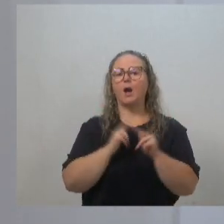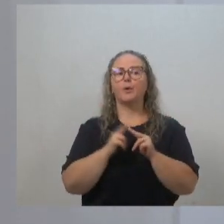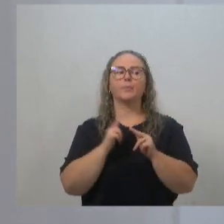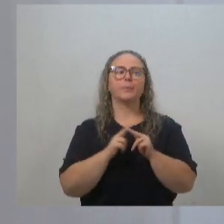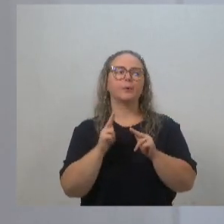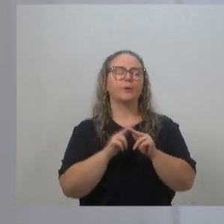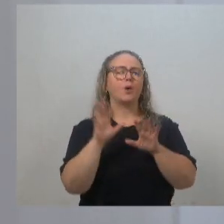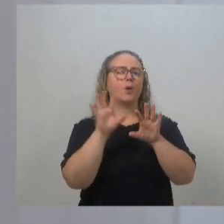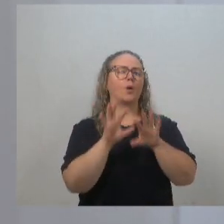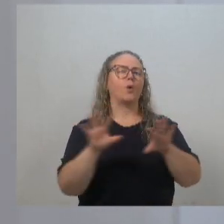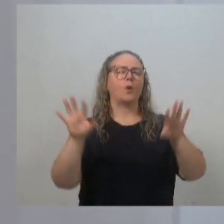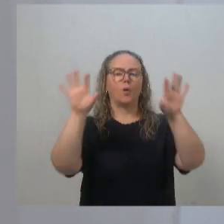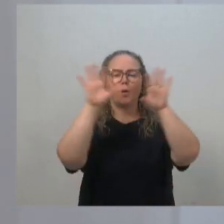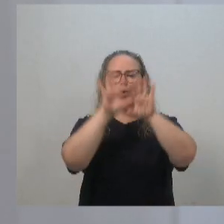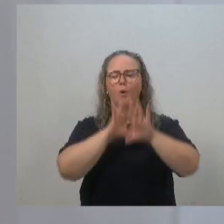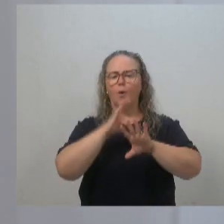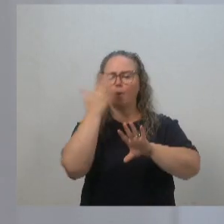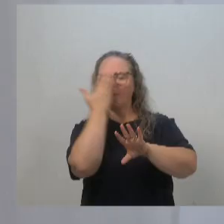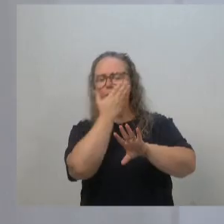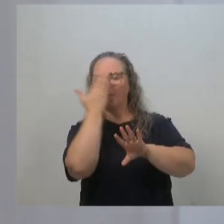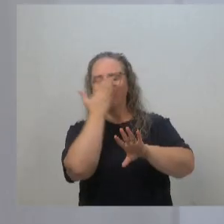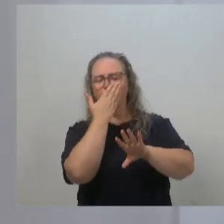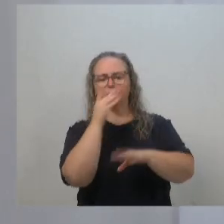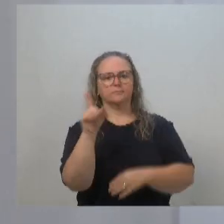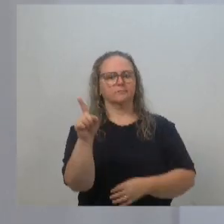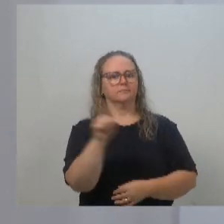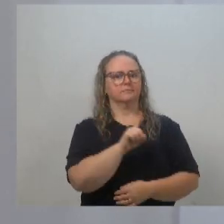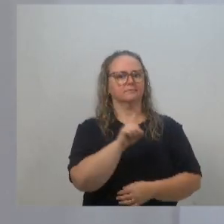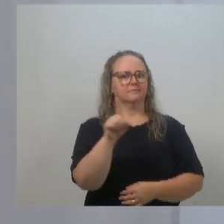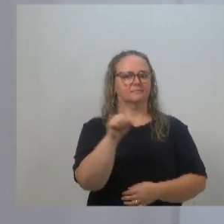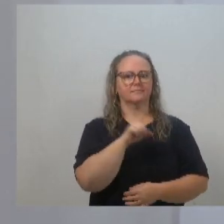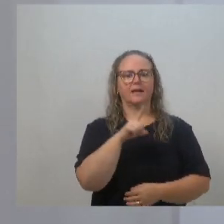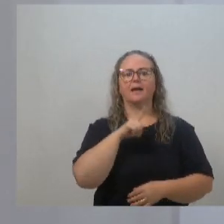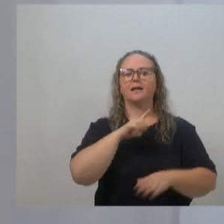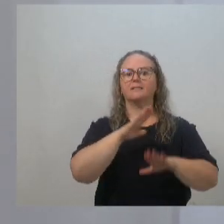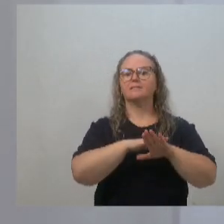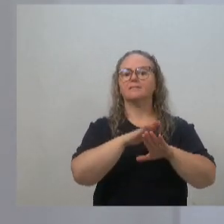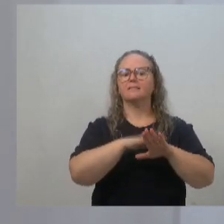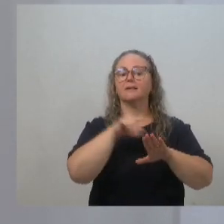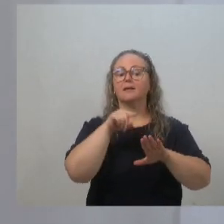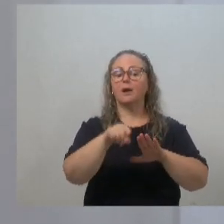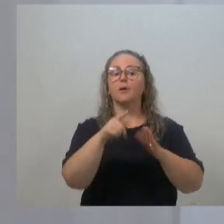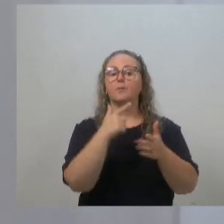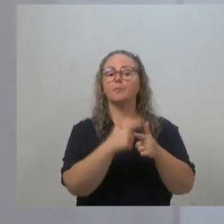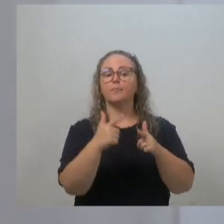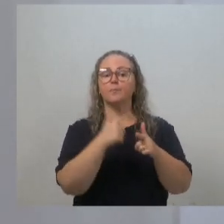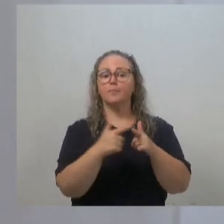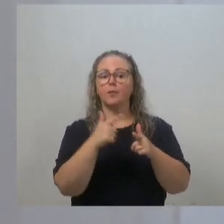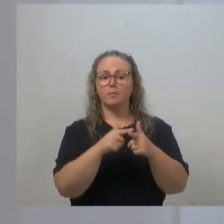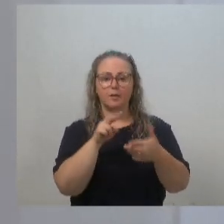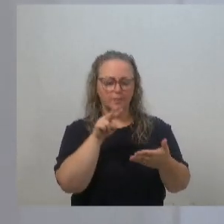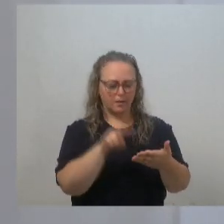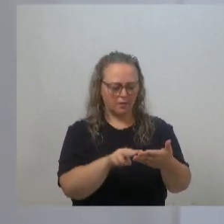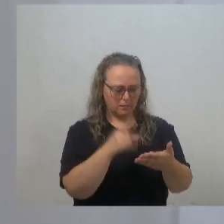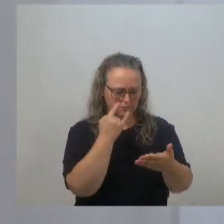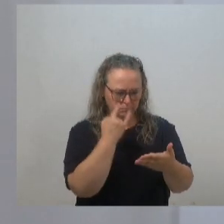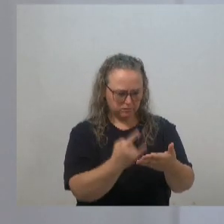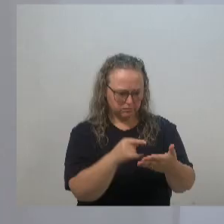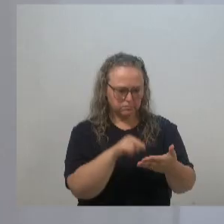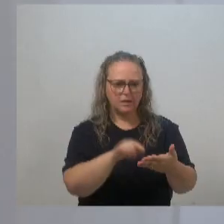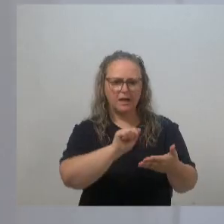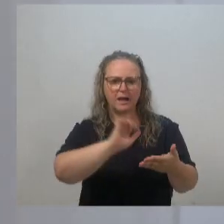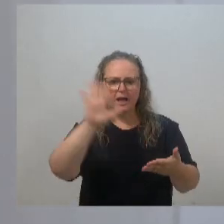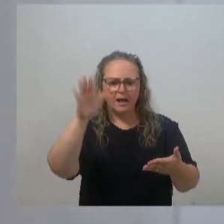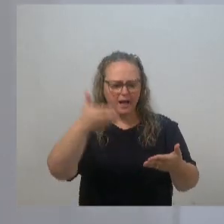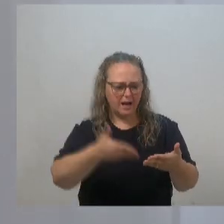problemas secundários desse aditivo. Os problemas secundários são em relação à cobrança do valor da fossa e